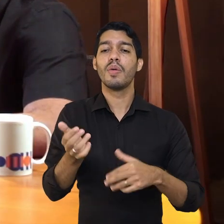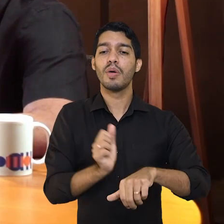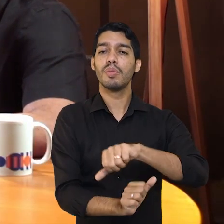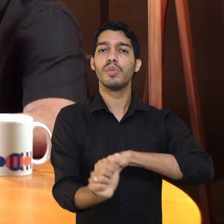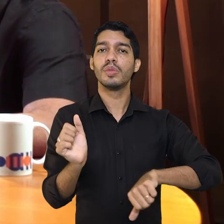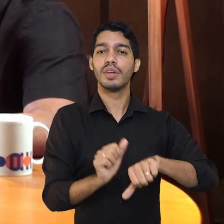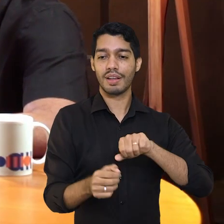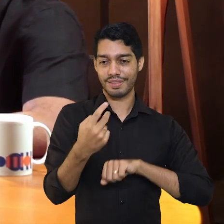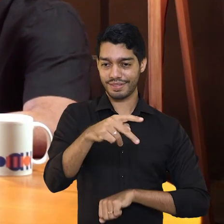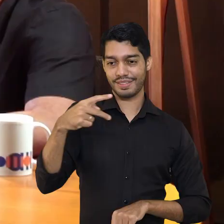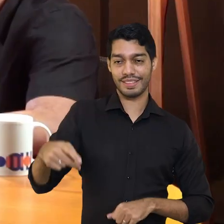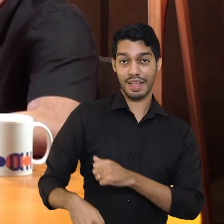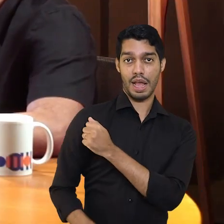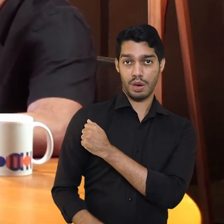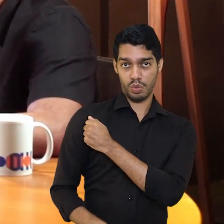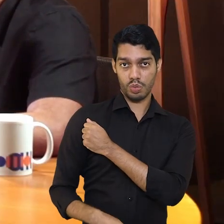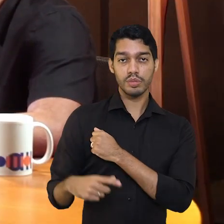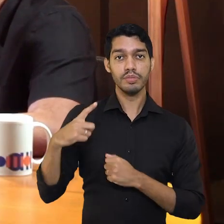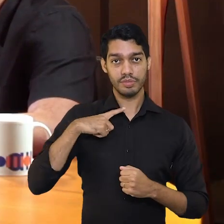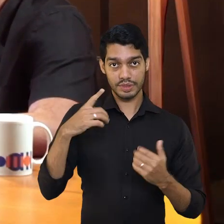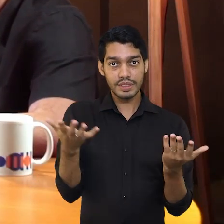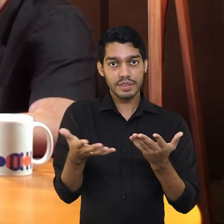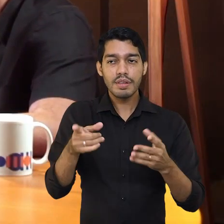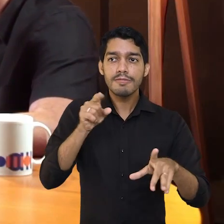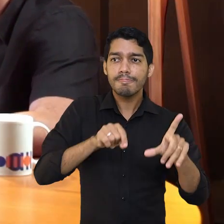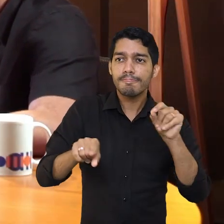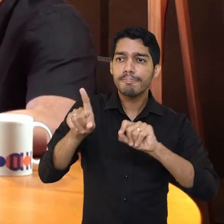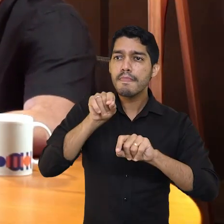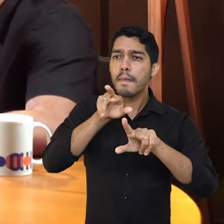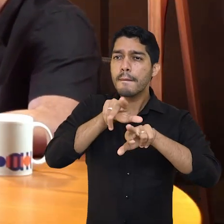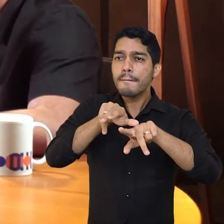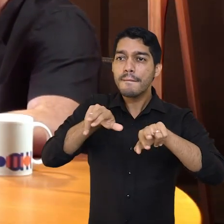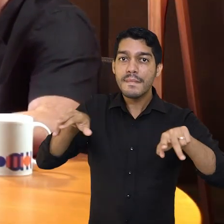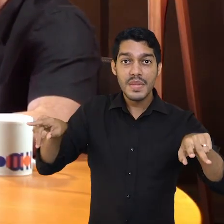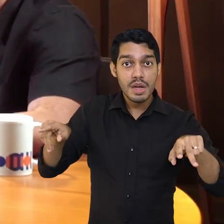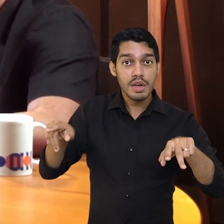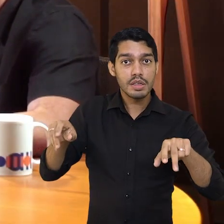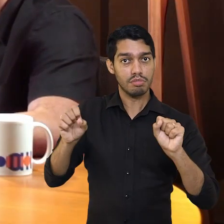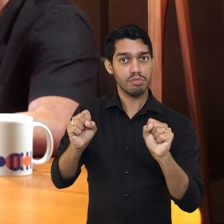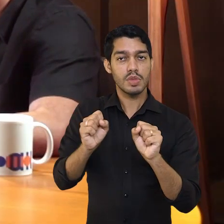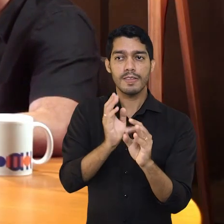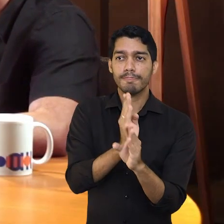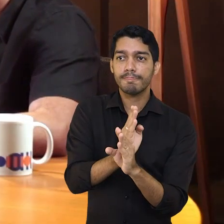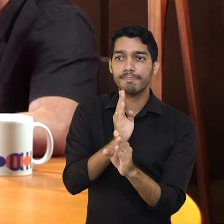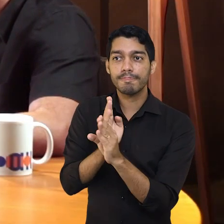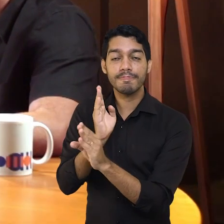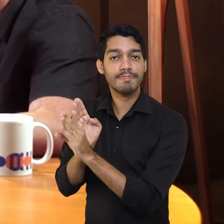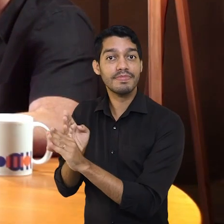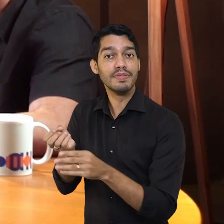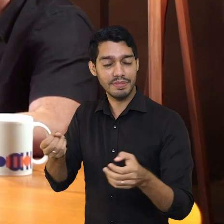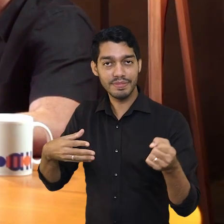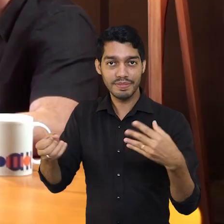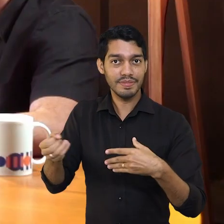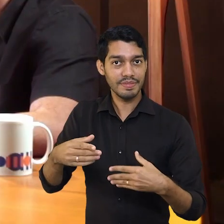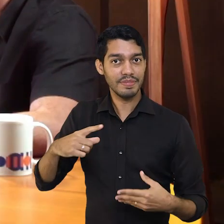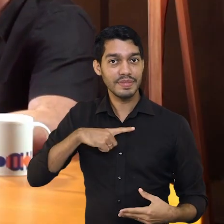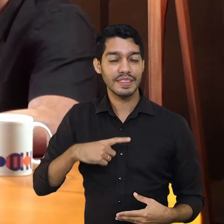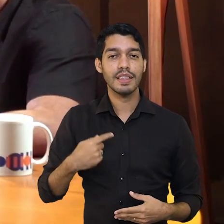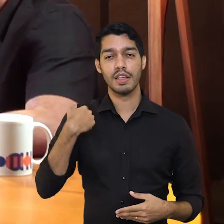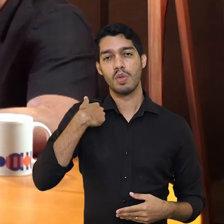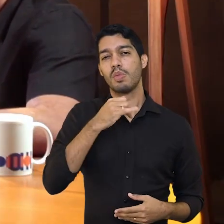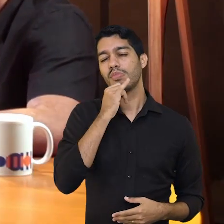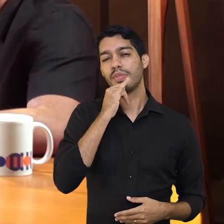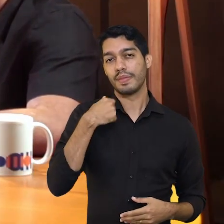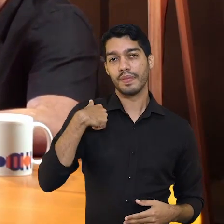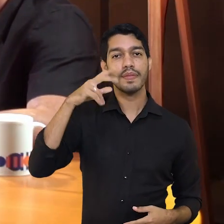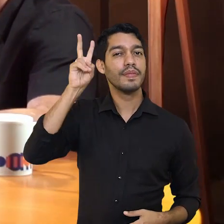escolhas dos estudantes estão mais diversas também? Eles estão descobrindo mais, porque eu lembro